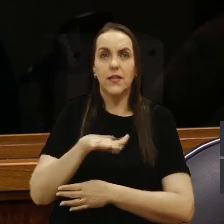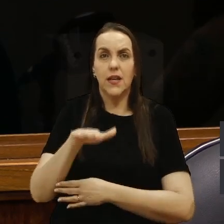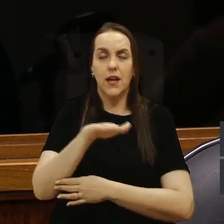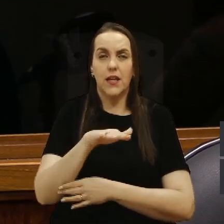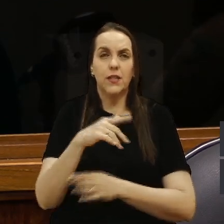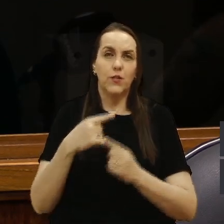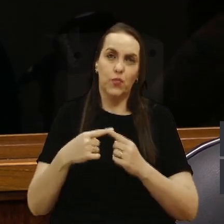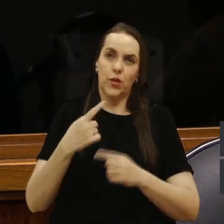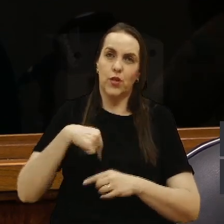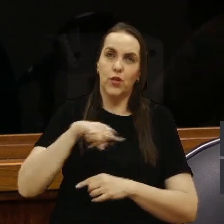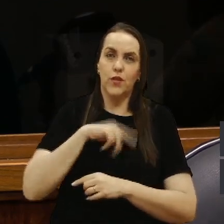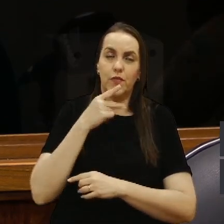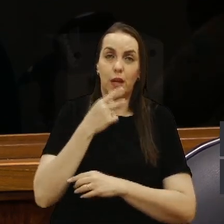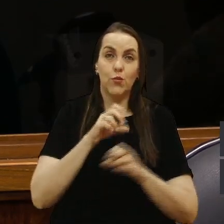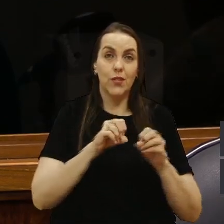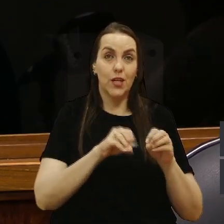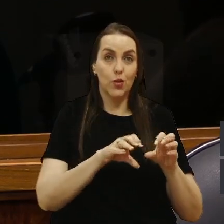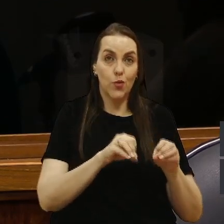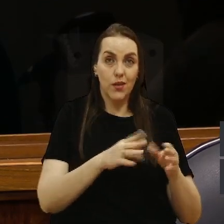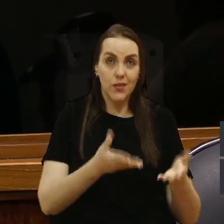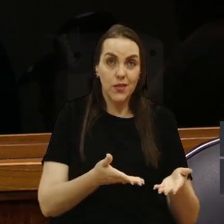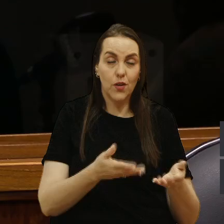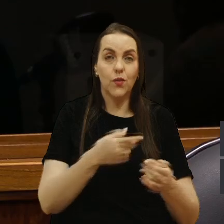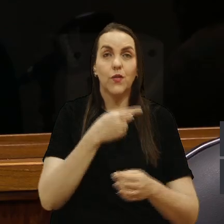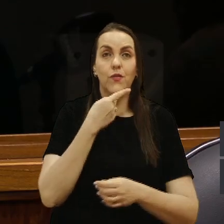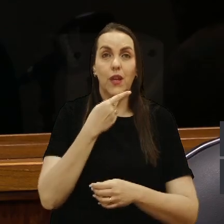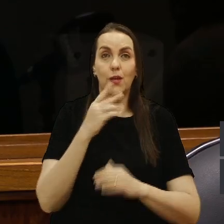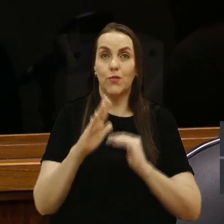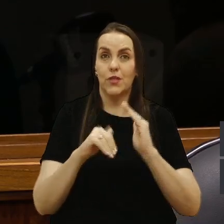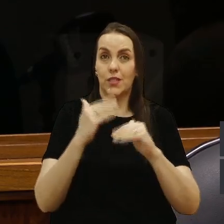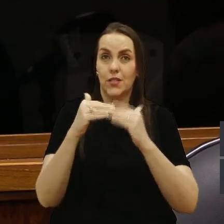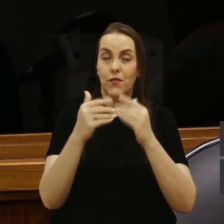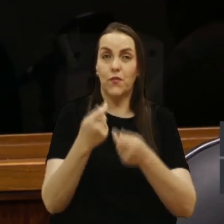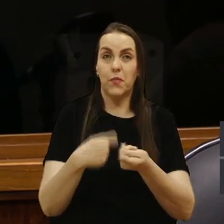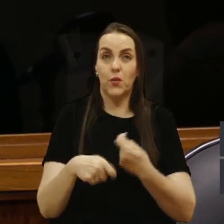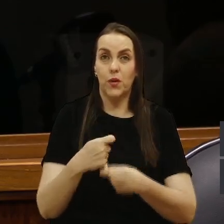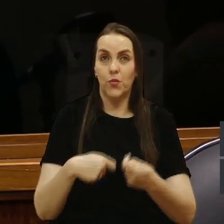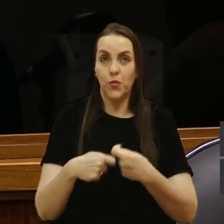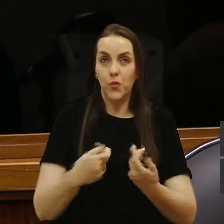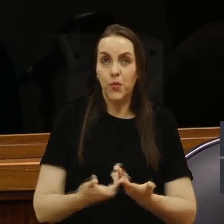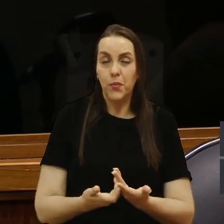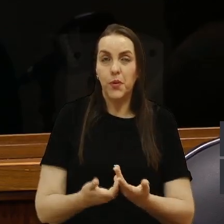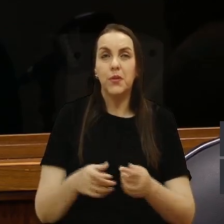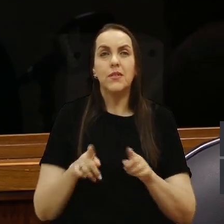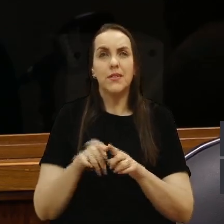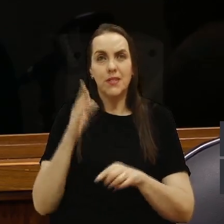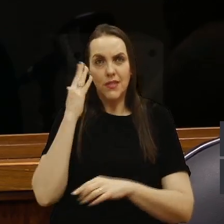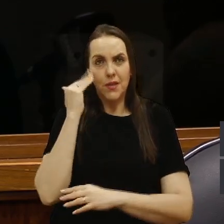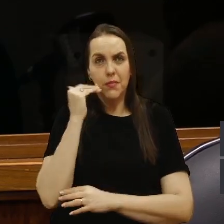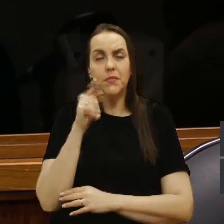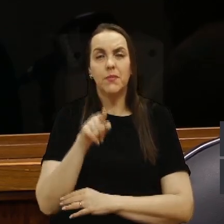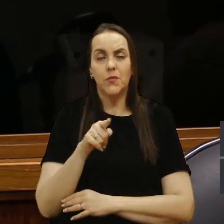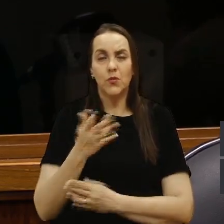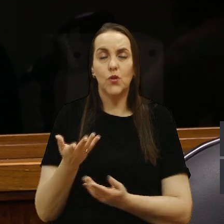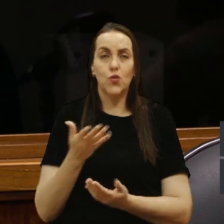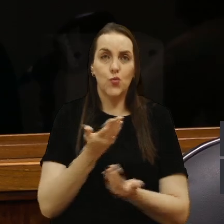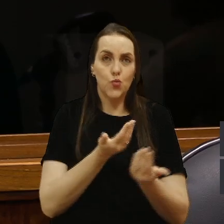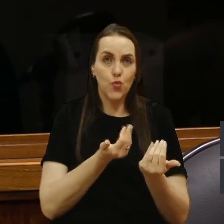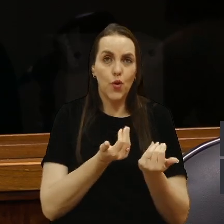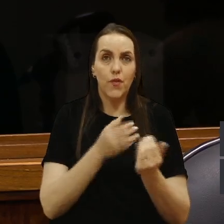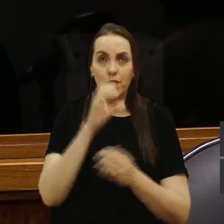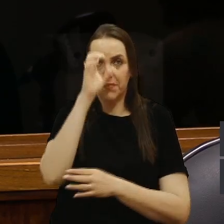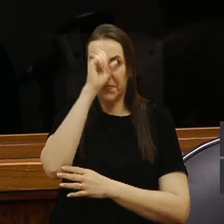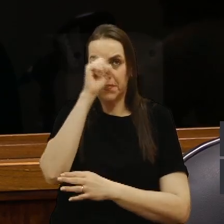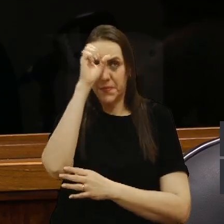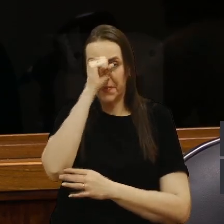gente fala aqui da educação, a gente fala aqui do desenvolvimento econômico, a gente sabe o quanto esses jovens